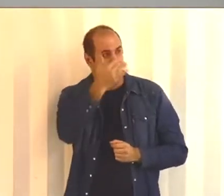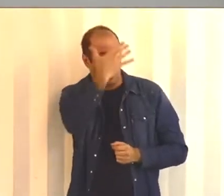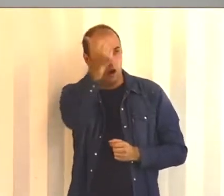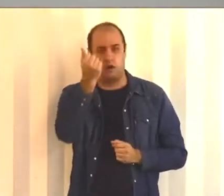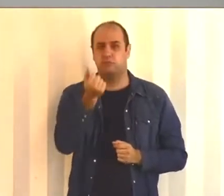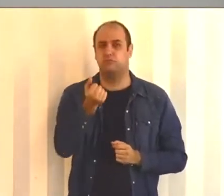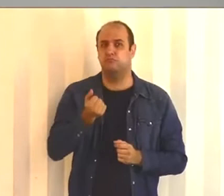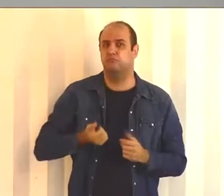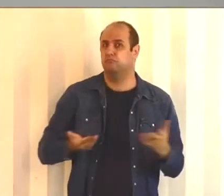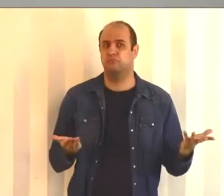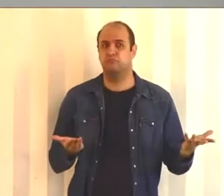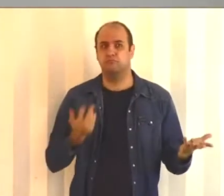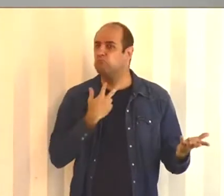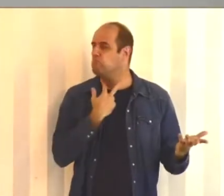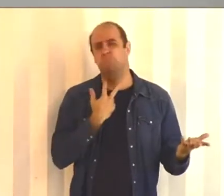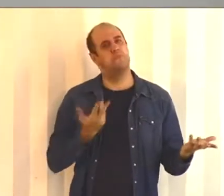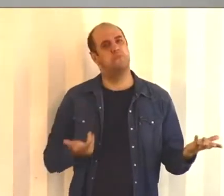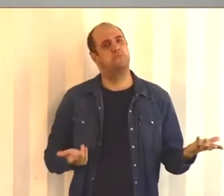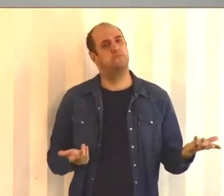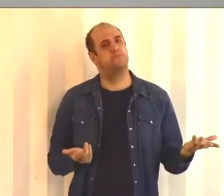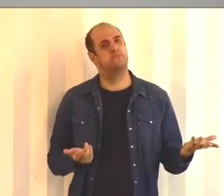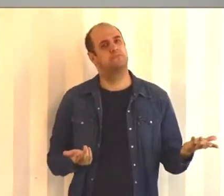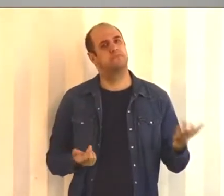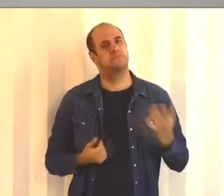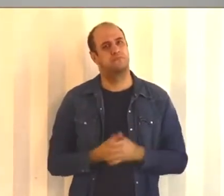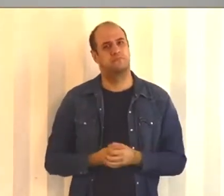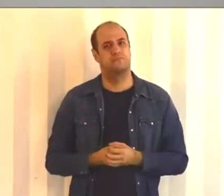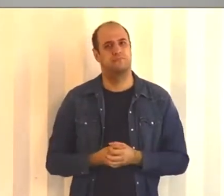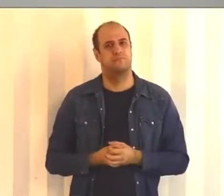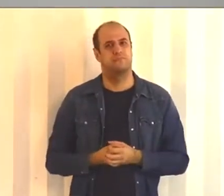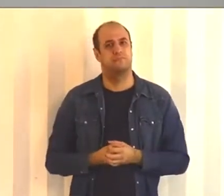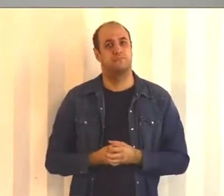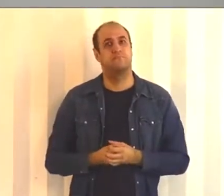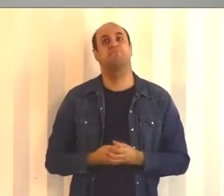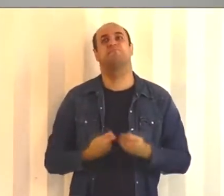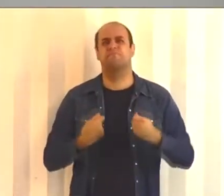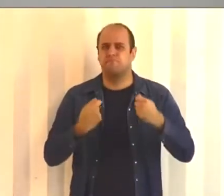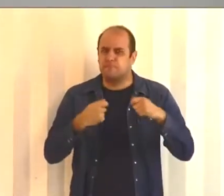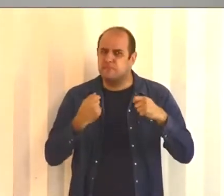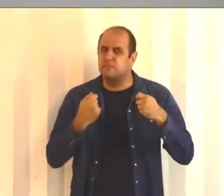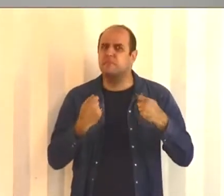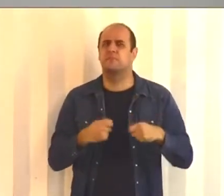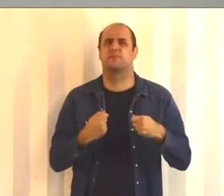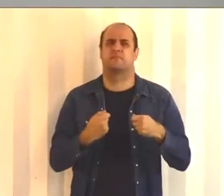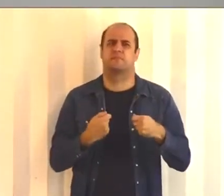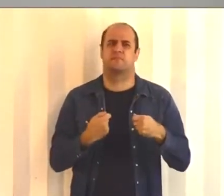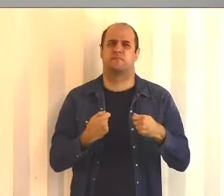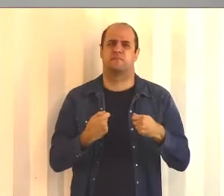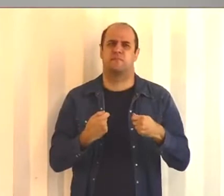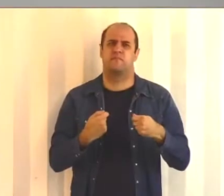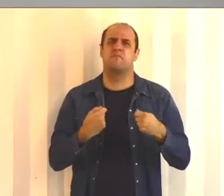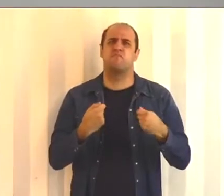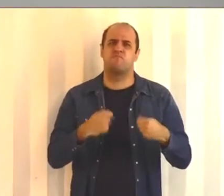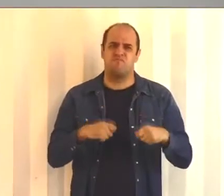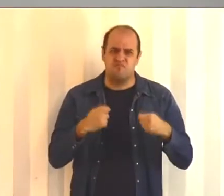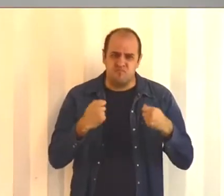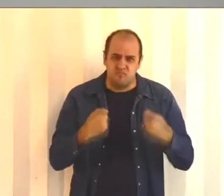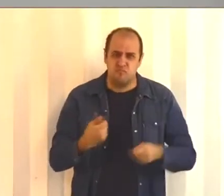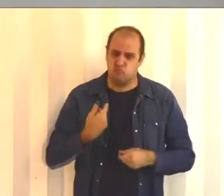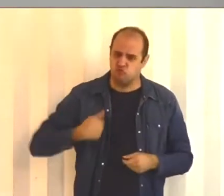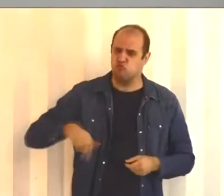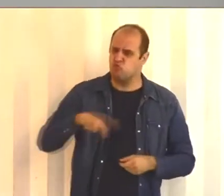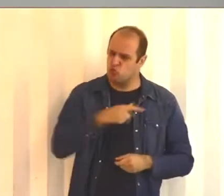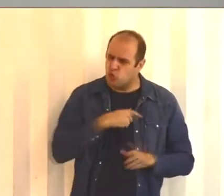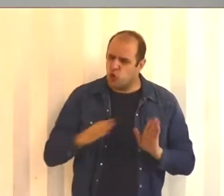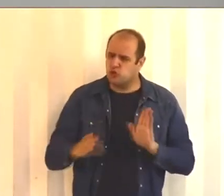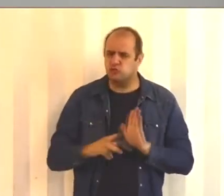mãe. Se não for por ele, deveria ser por ele ou por ela, então